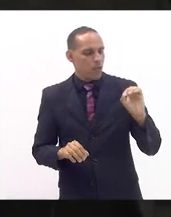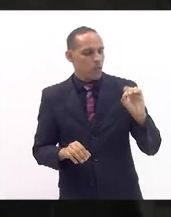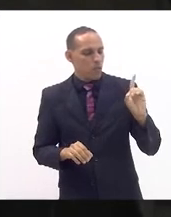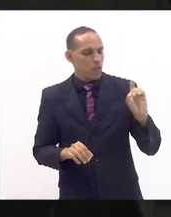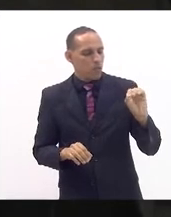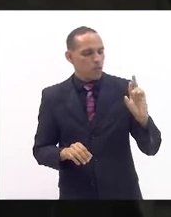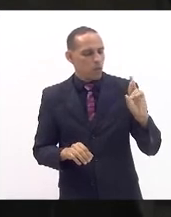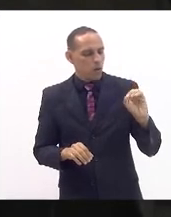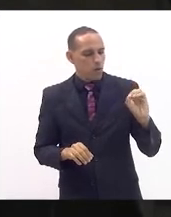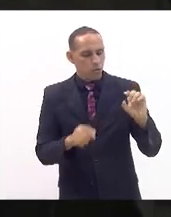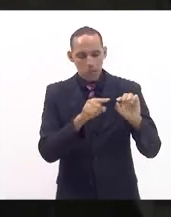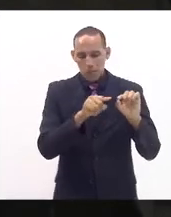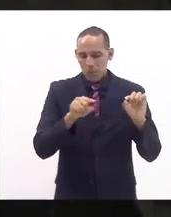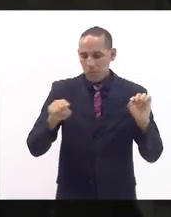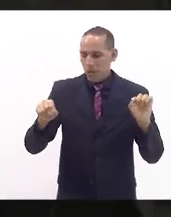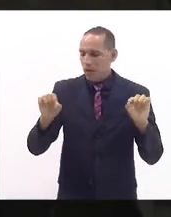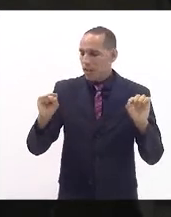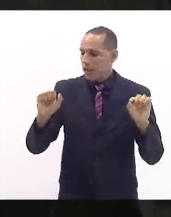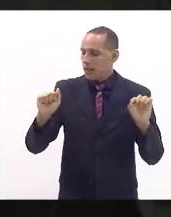Deodoro-Santa Cruz.